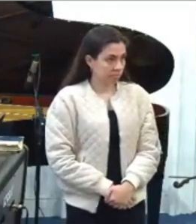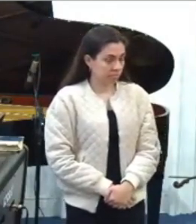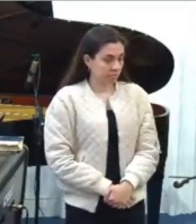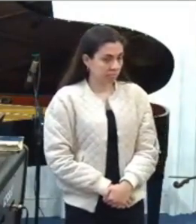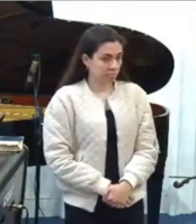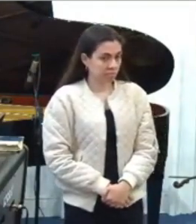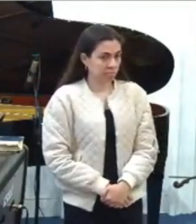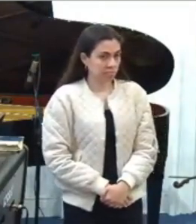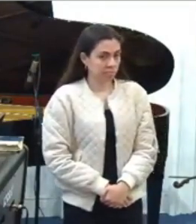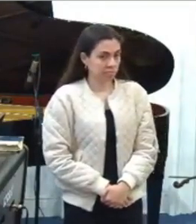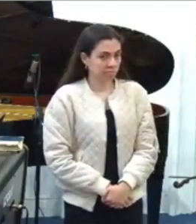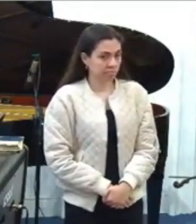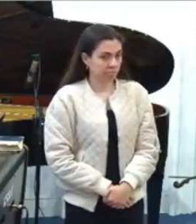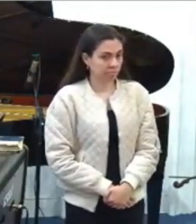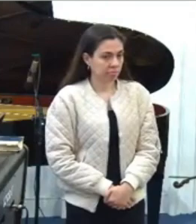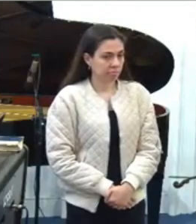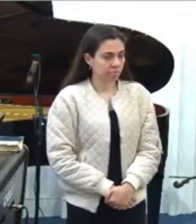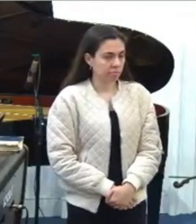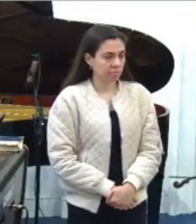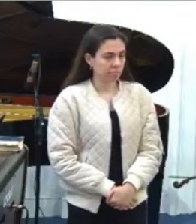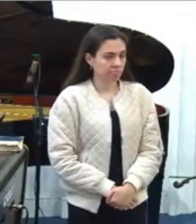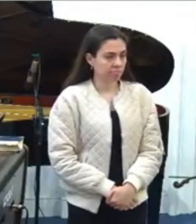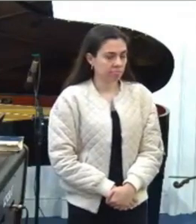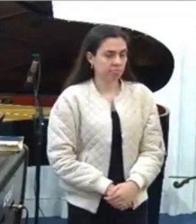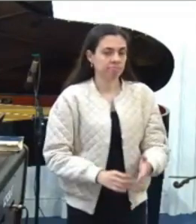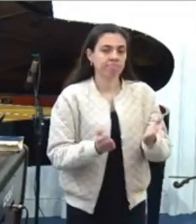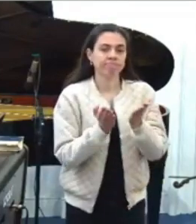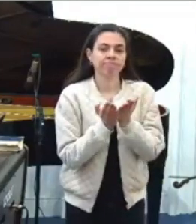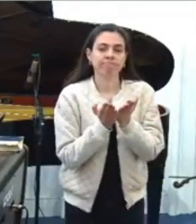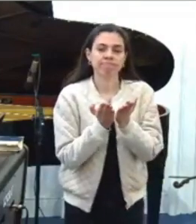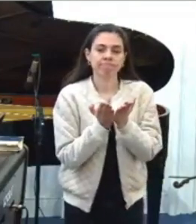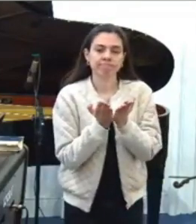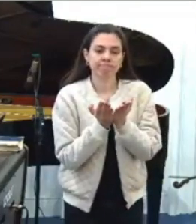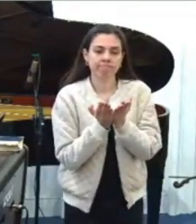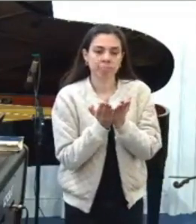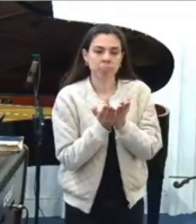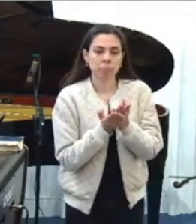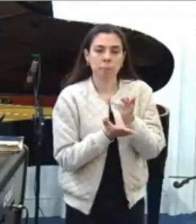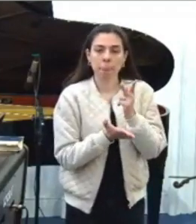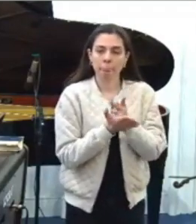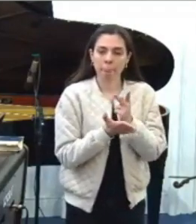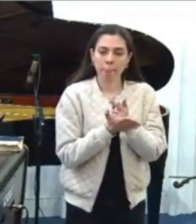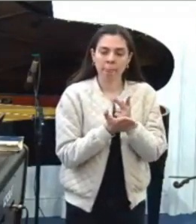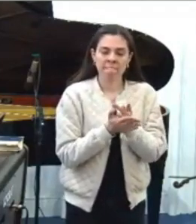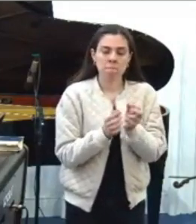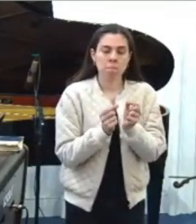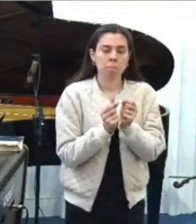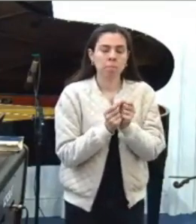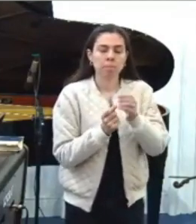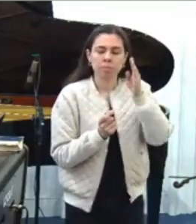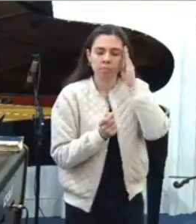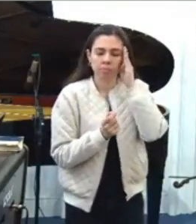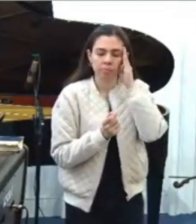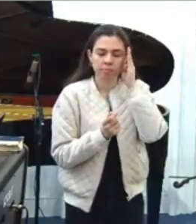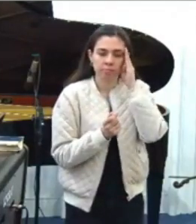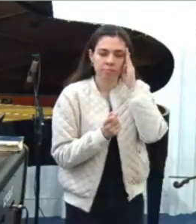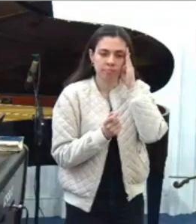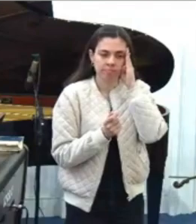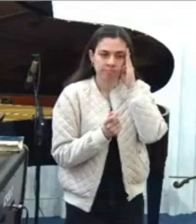As Escrituras sempre tentam nos deixar conscientes que existe